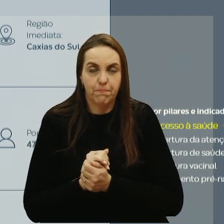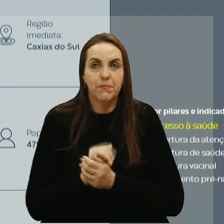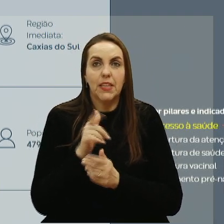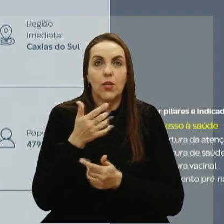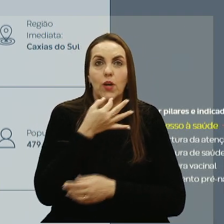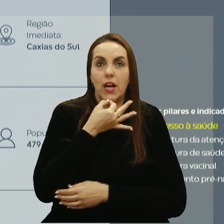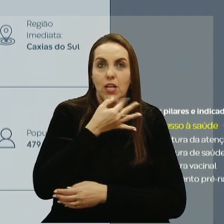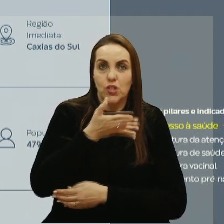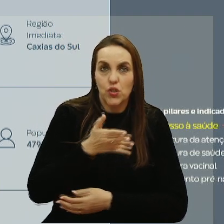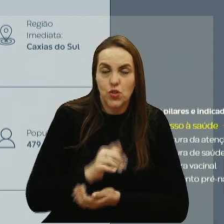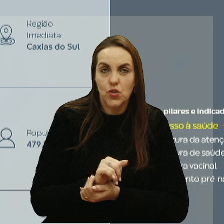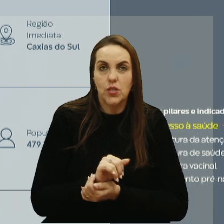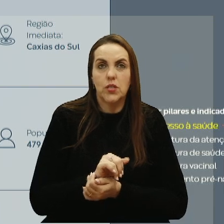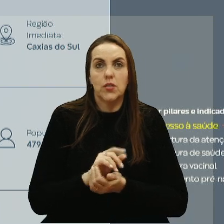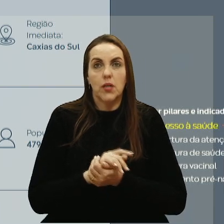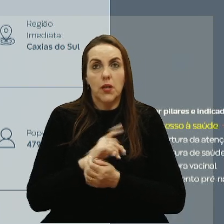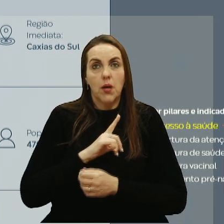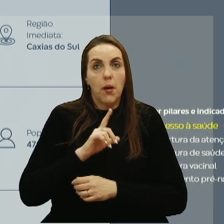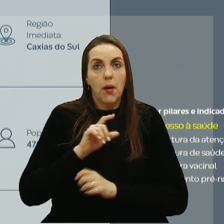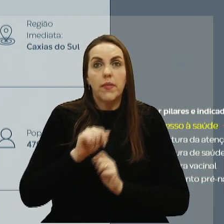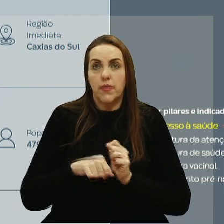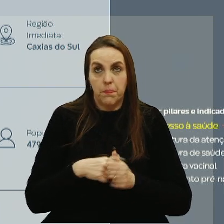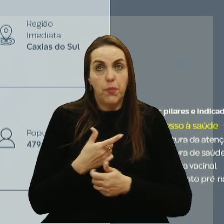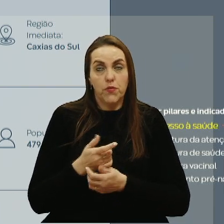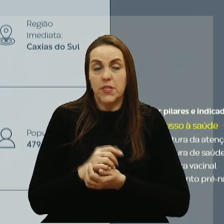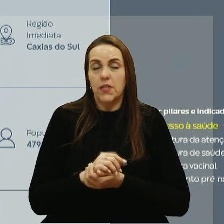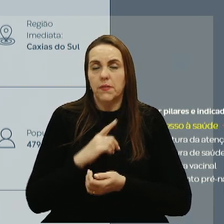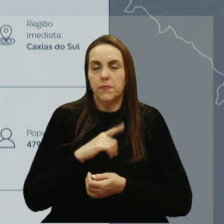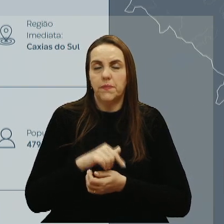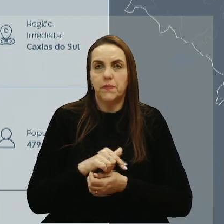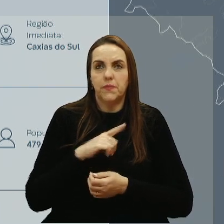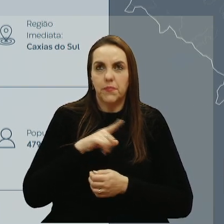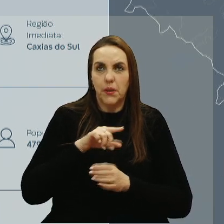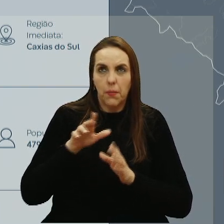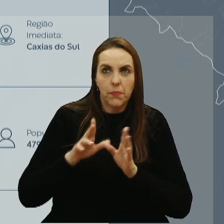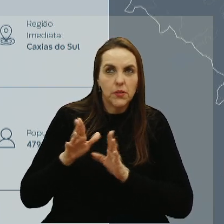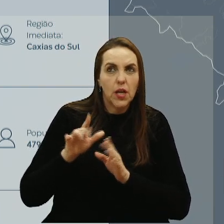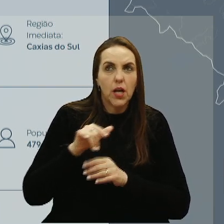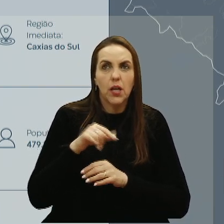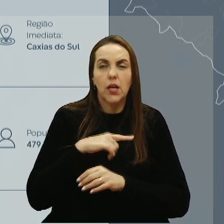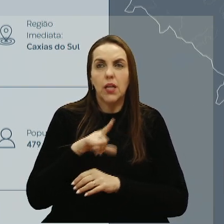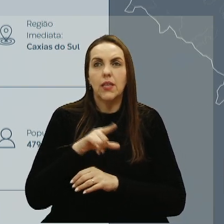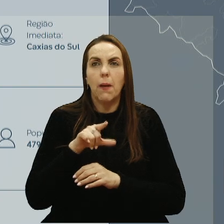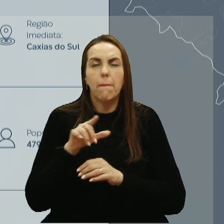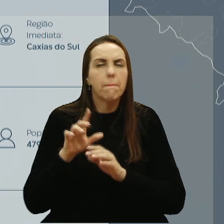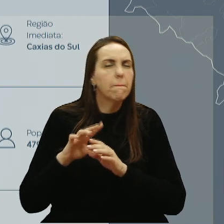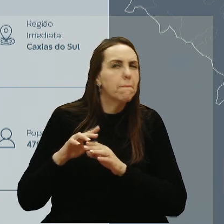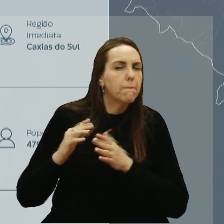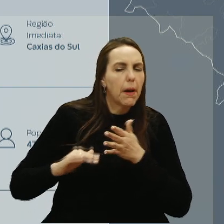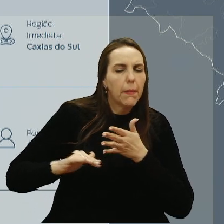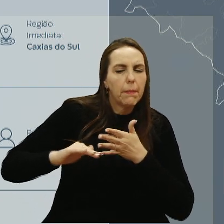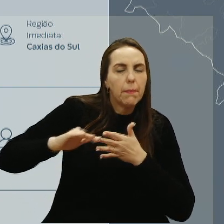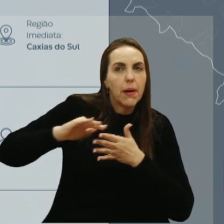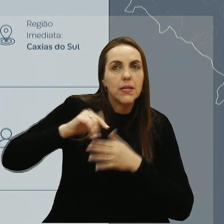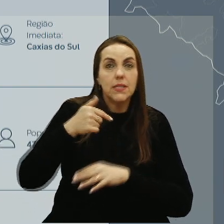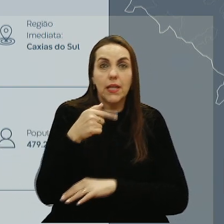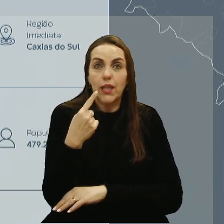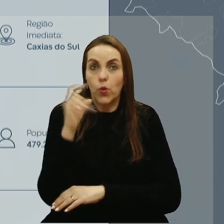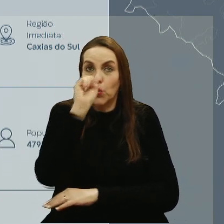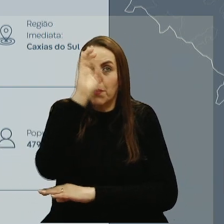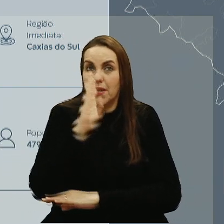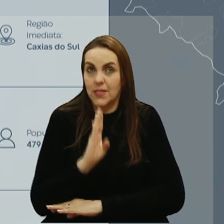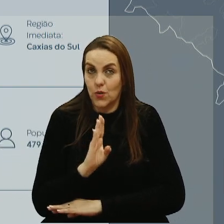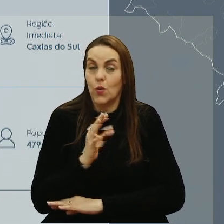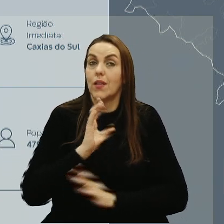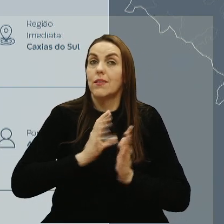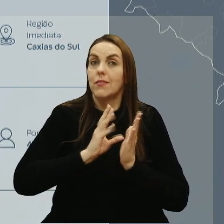Caxias do Sul estava na posição 89 e agora está na posição 71 no Brasil. Isso